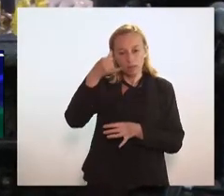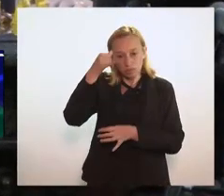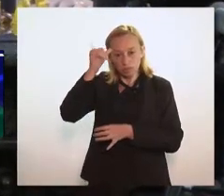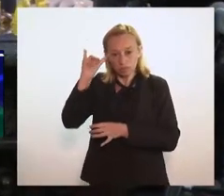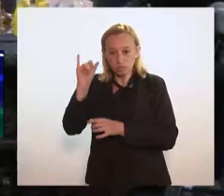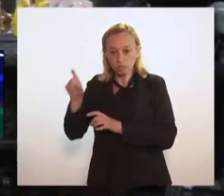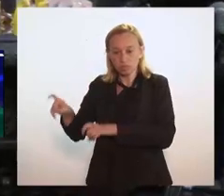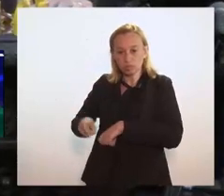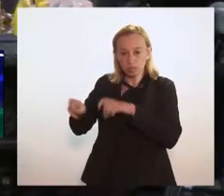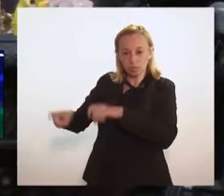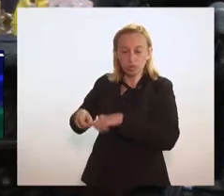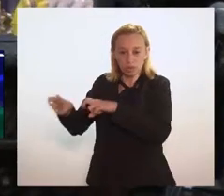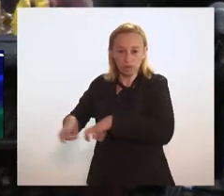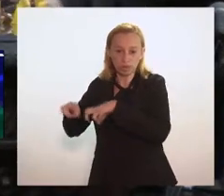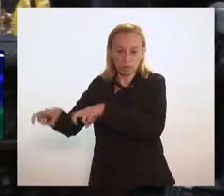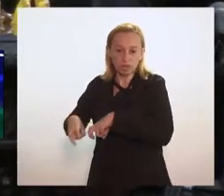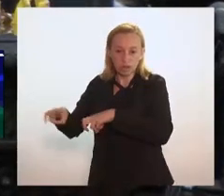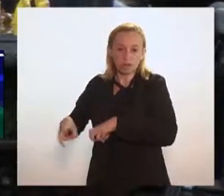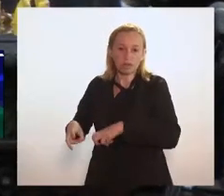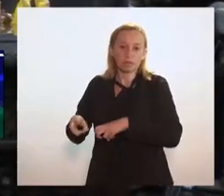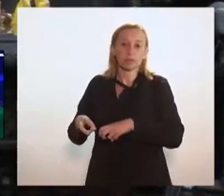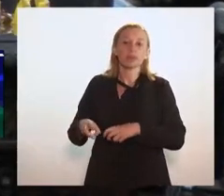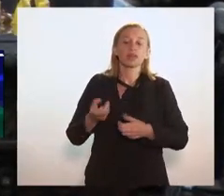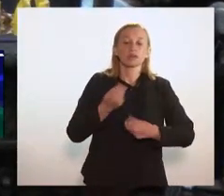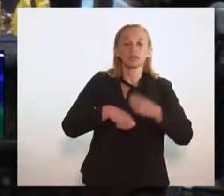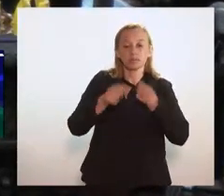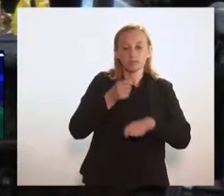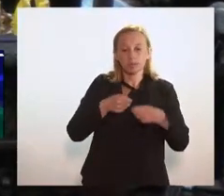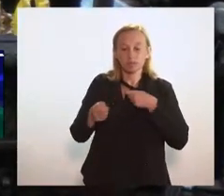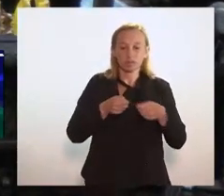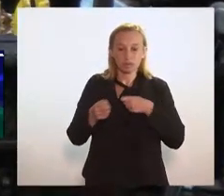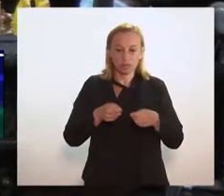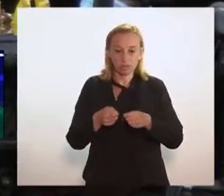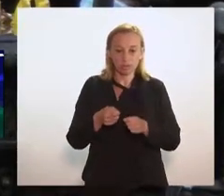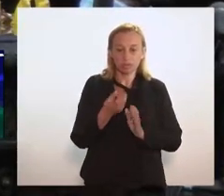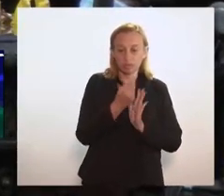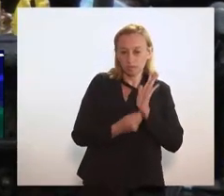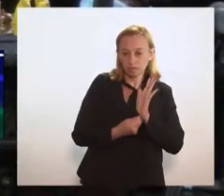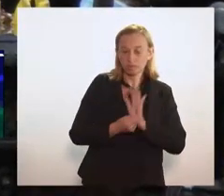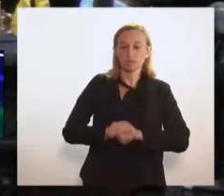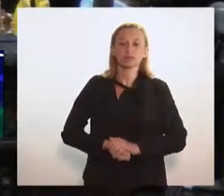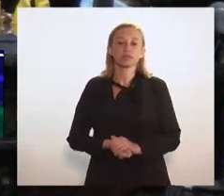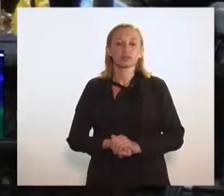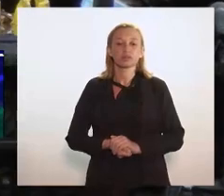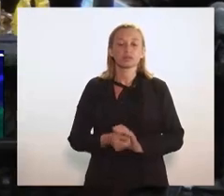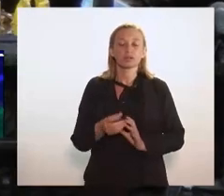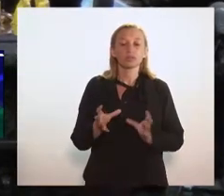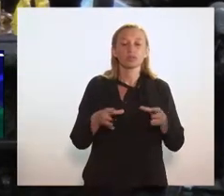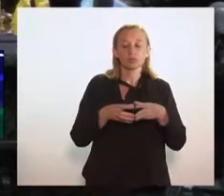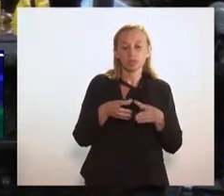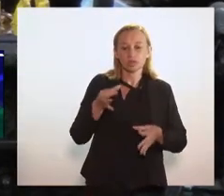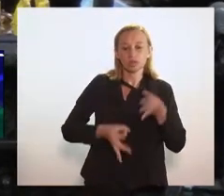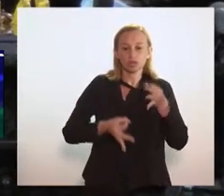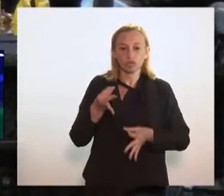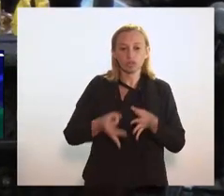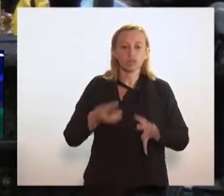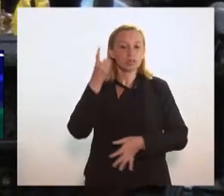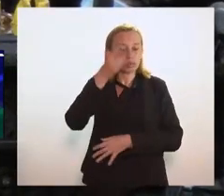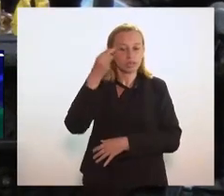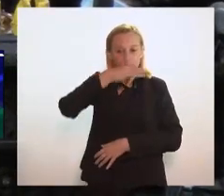Pesqueira, de Economia, Indústria e Comércio e Orçamento. Para emitir parecer pela Comissão de Constituição e Justiça, deputado Márcio